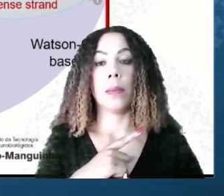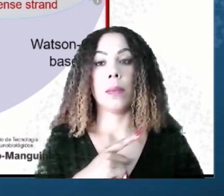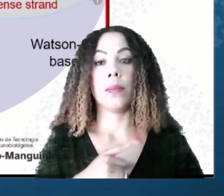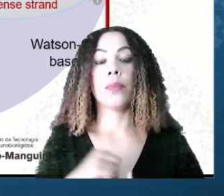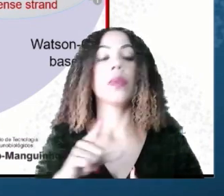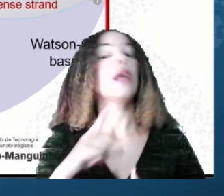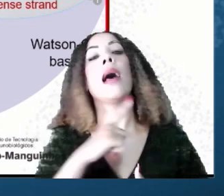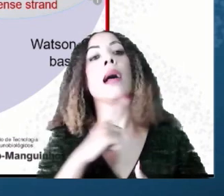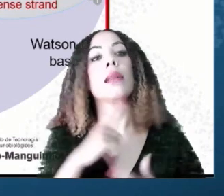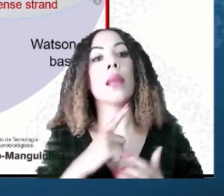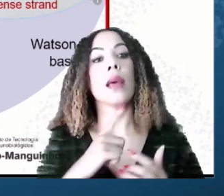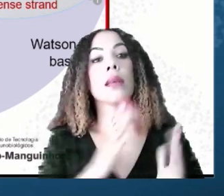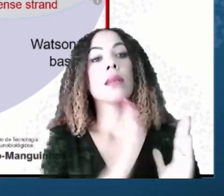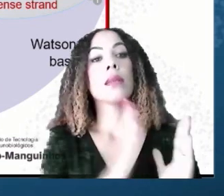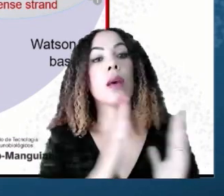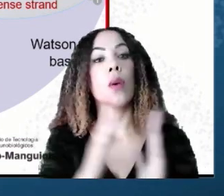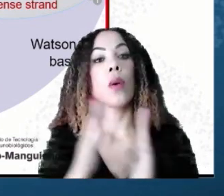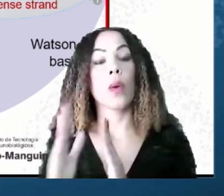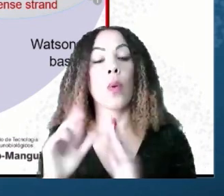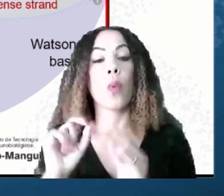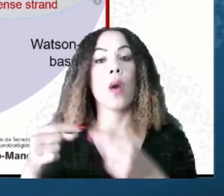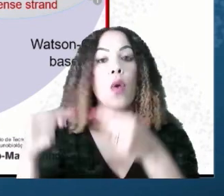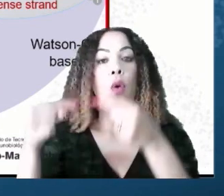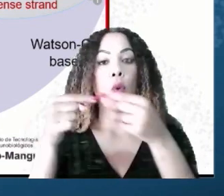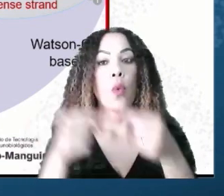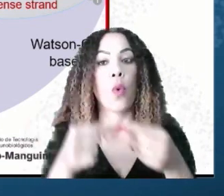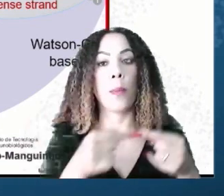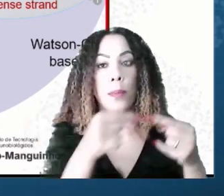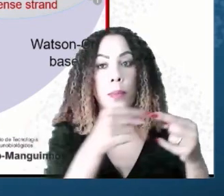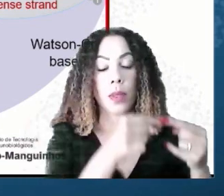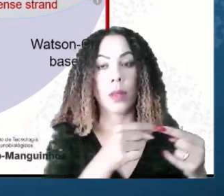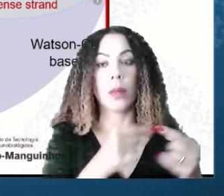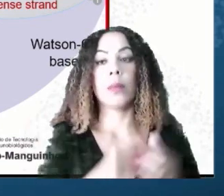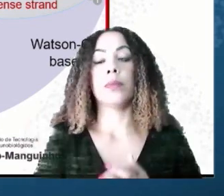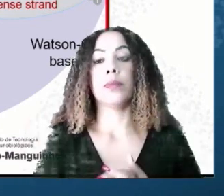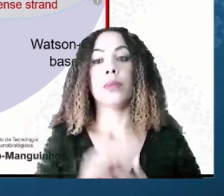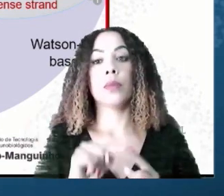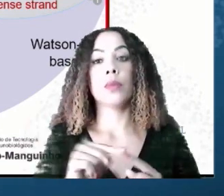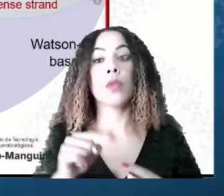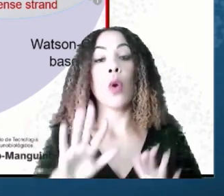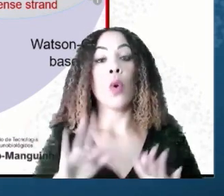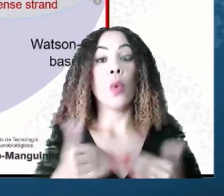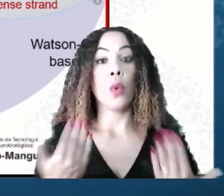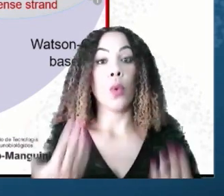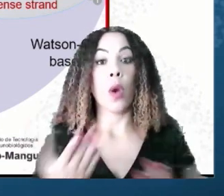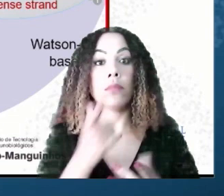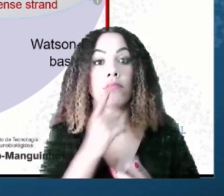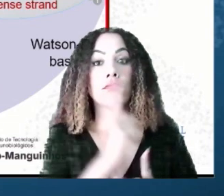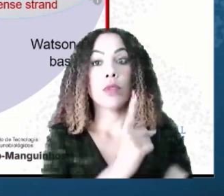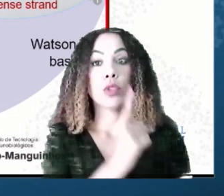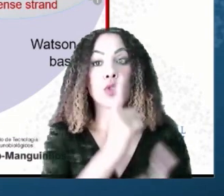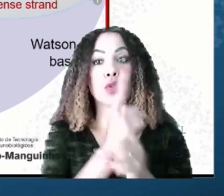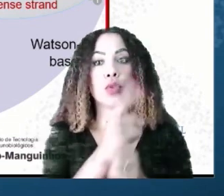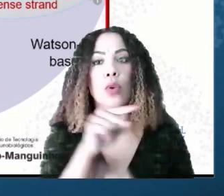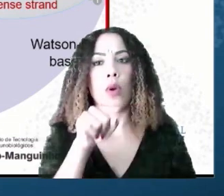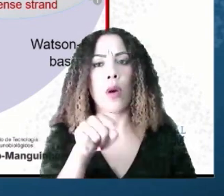uma sequência que se combina. E quando se descobre